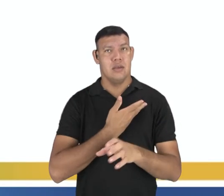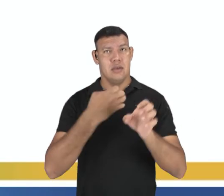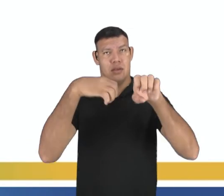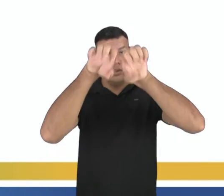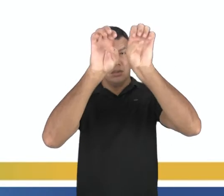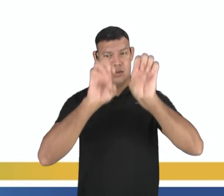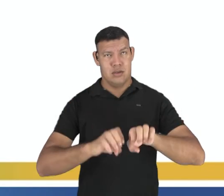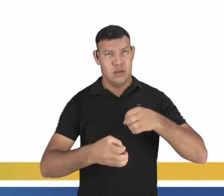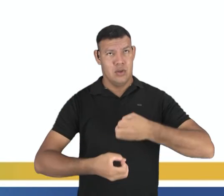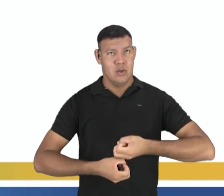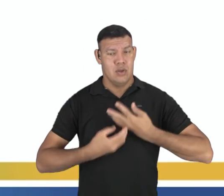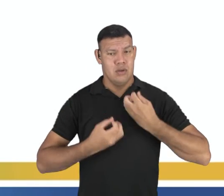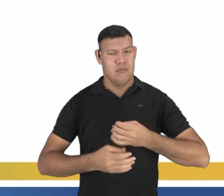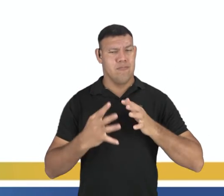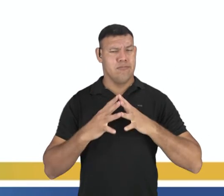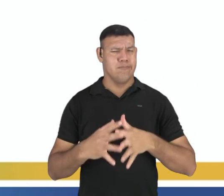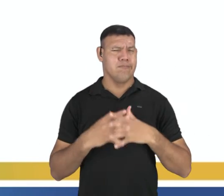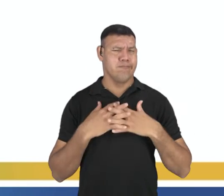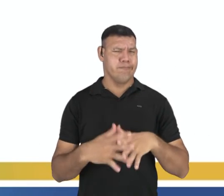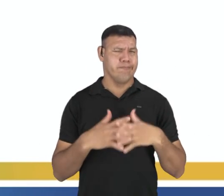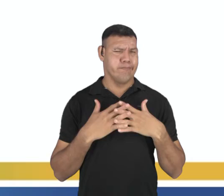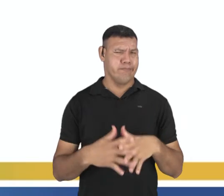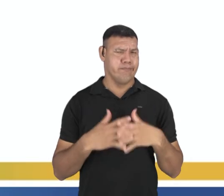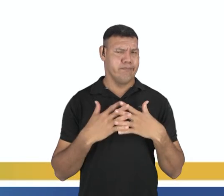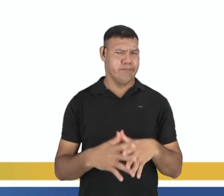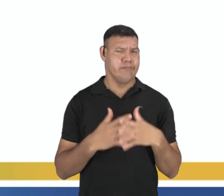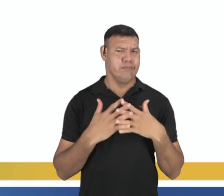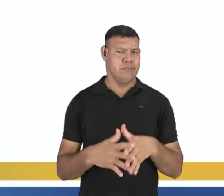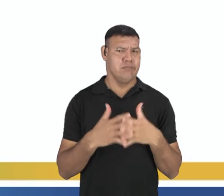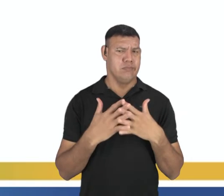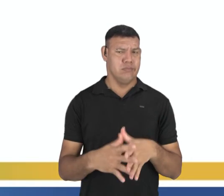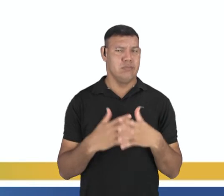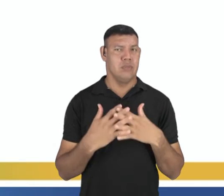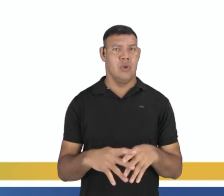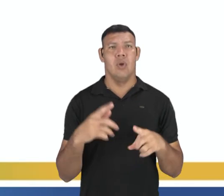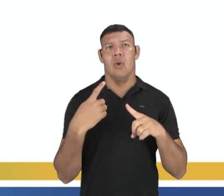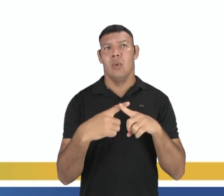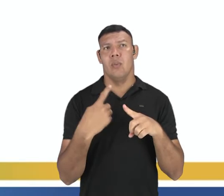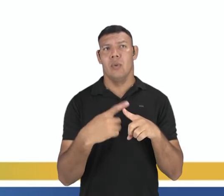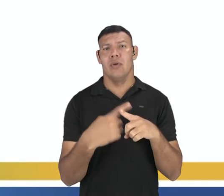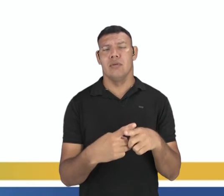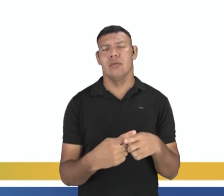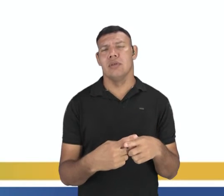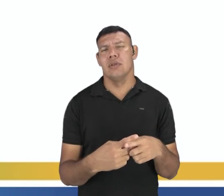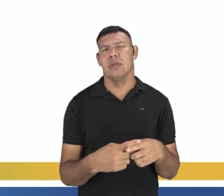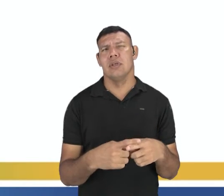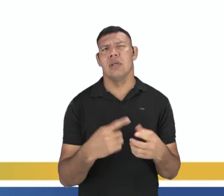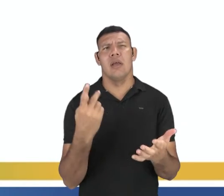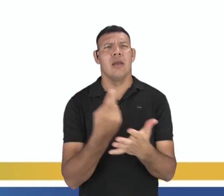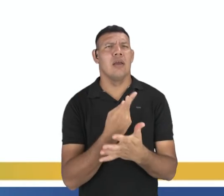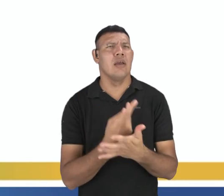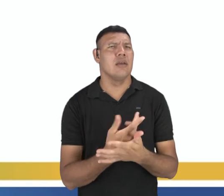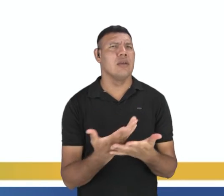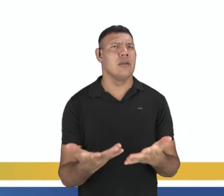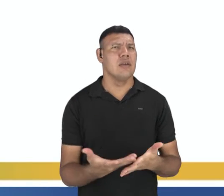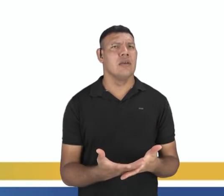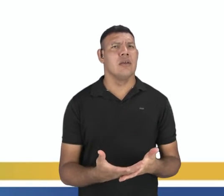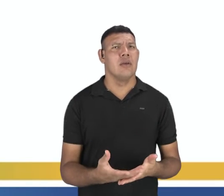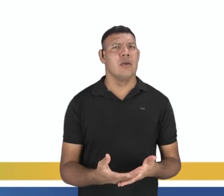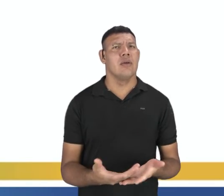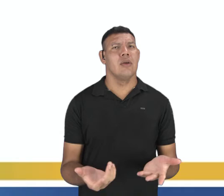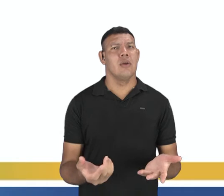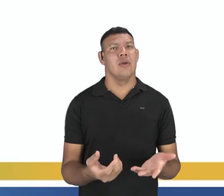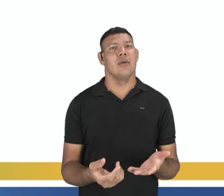estrutura poética complicada. Primeiro, por que essa questão se torna inadequada? O que é uma